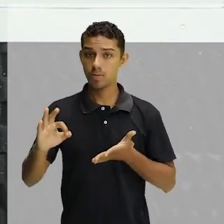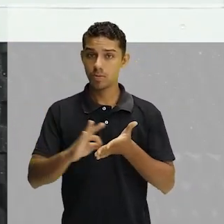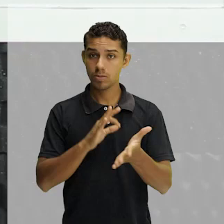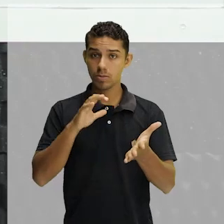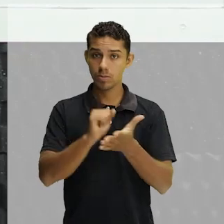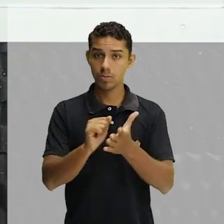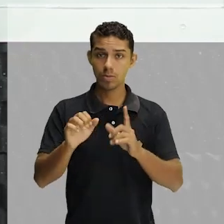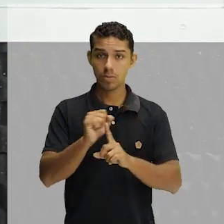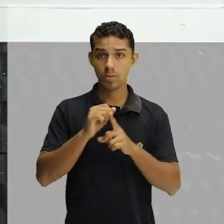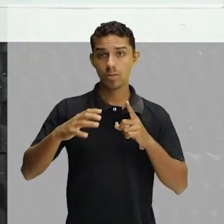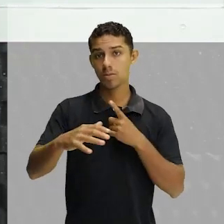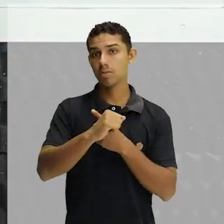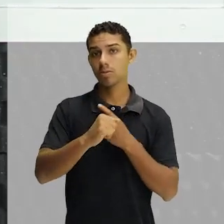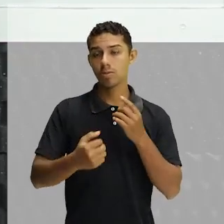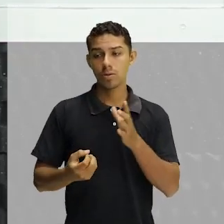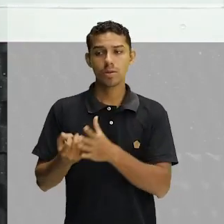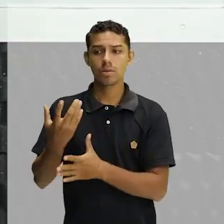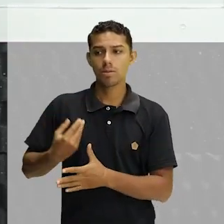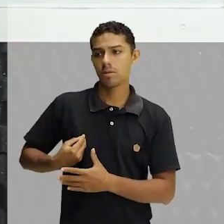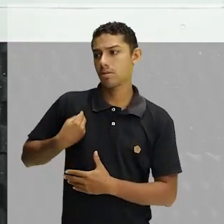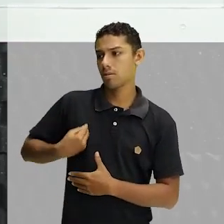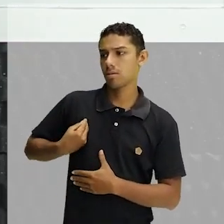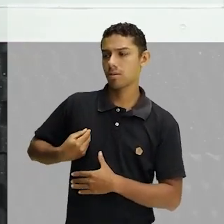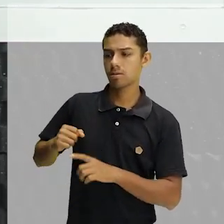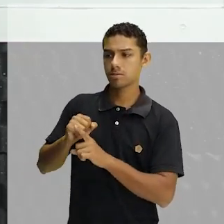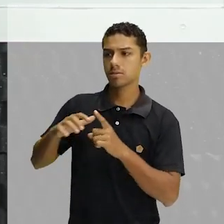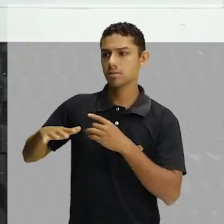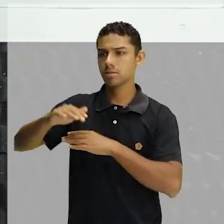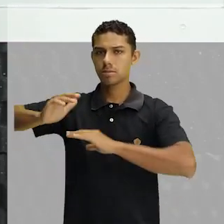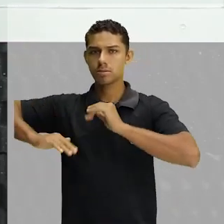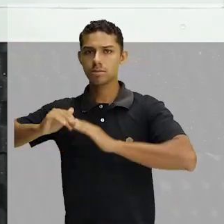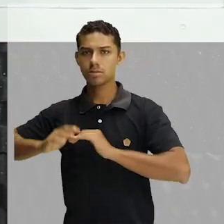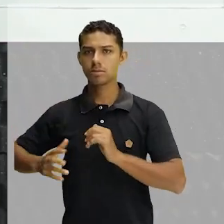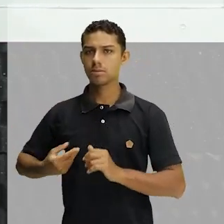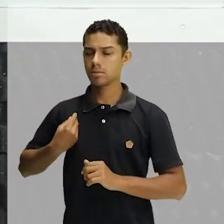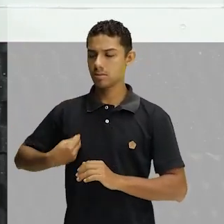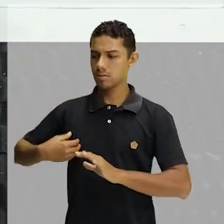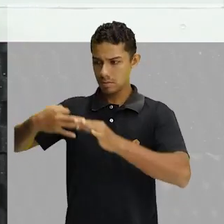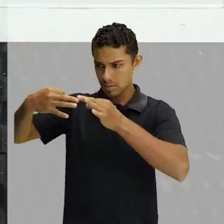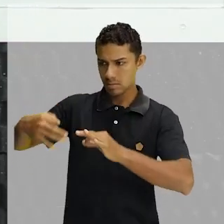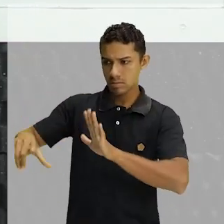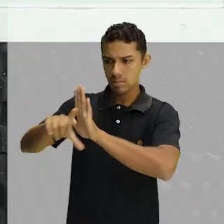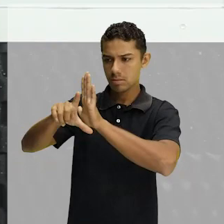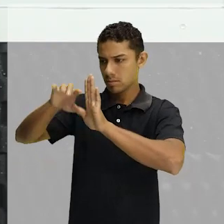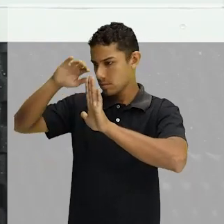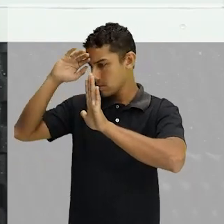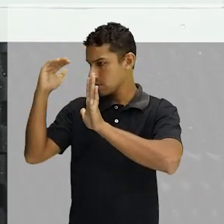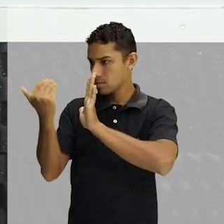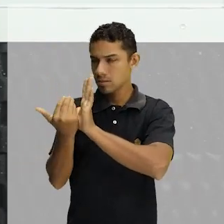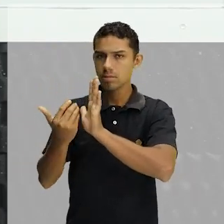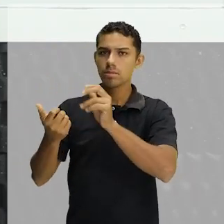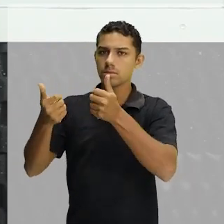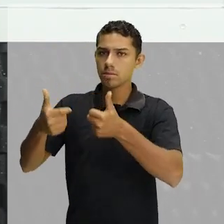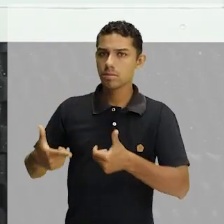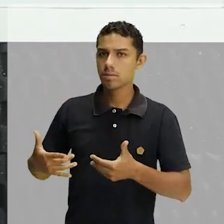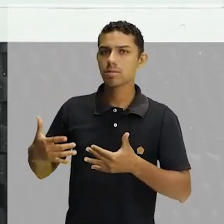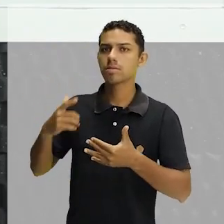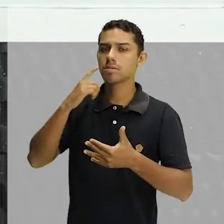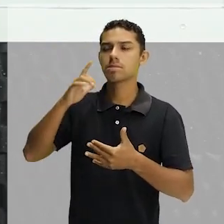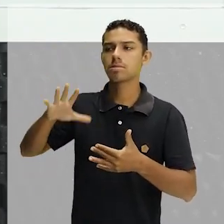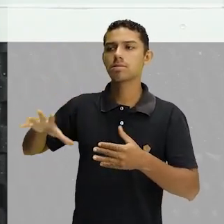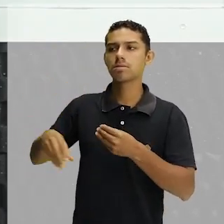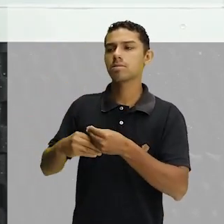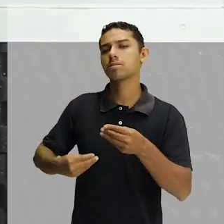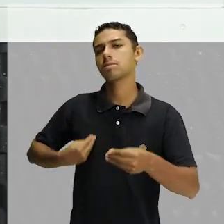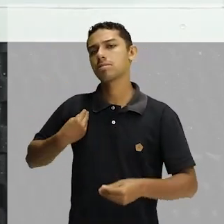nós vamos fundar uma vida social mais profissional, uma vida social muito mais adequada, uma vida social como